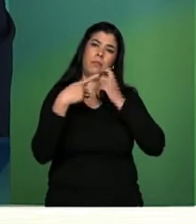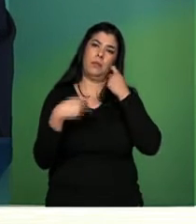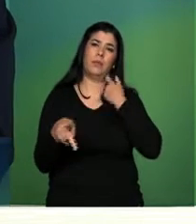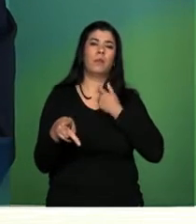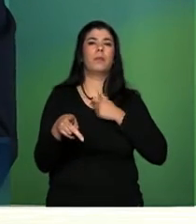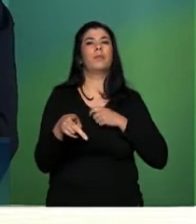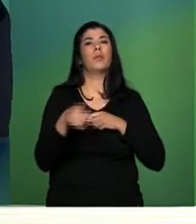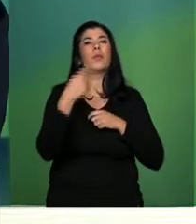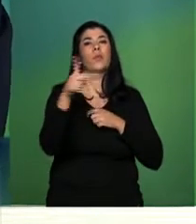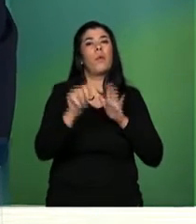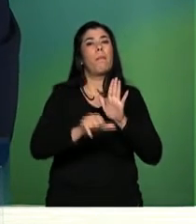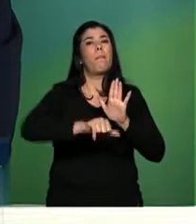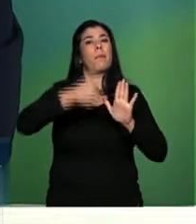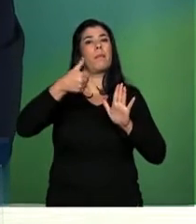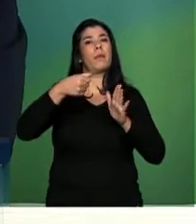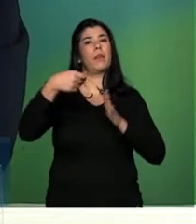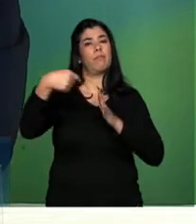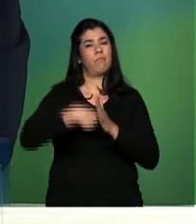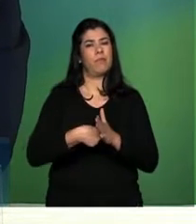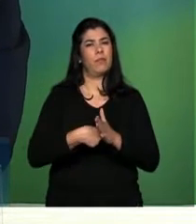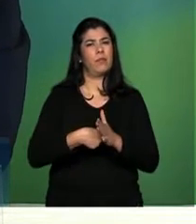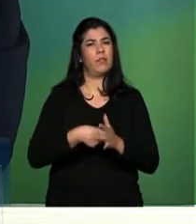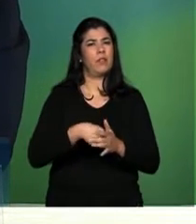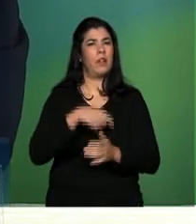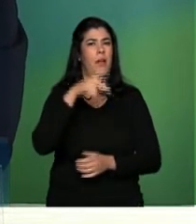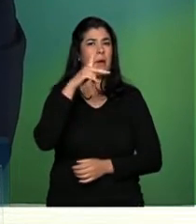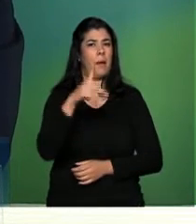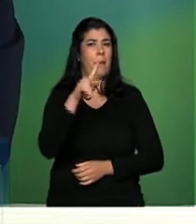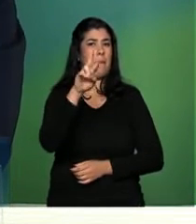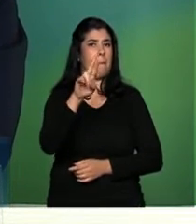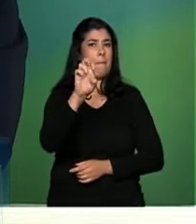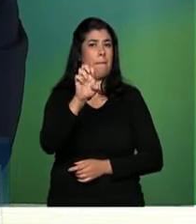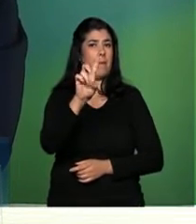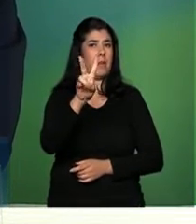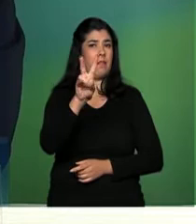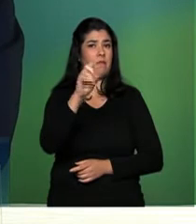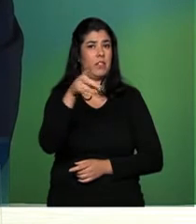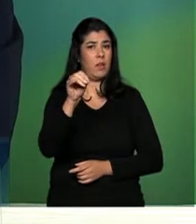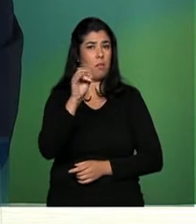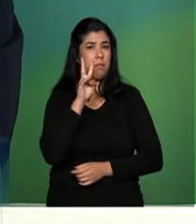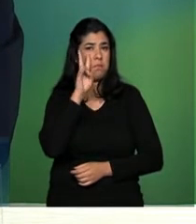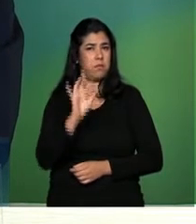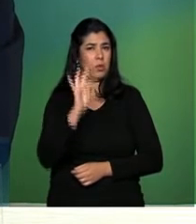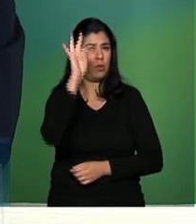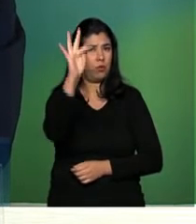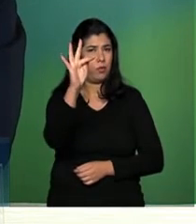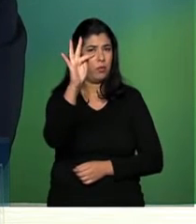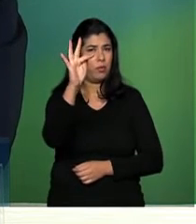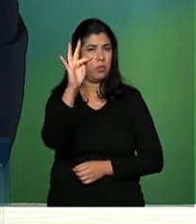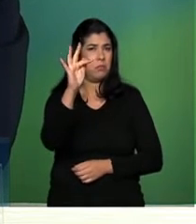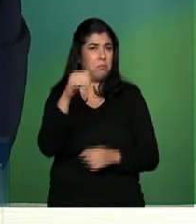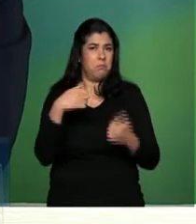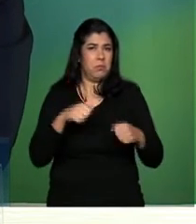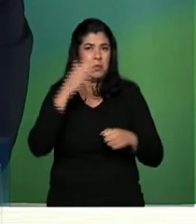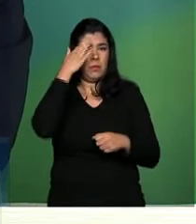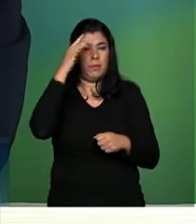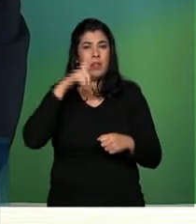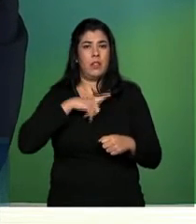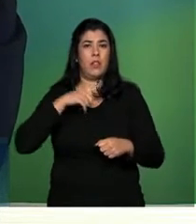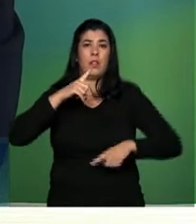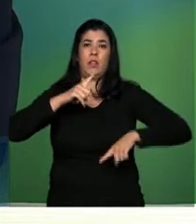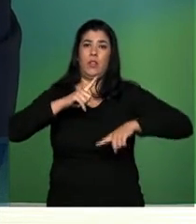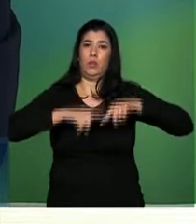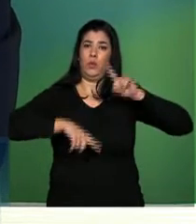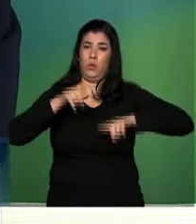primeira pergunta, previsibilidade é você saber exatamente que vai contar com os instrumentos e